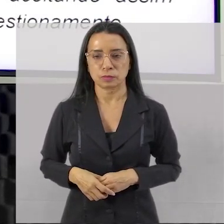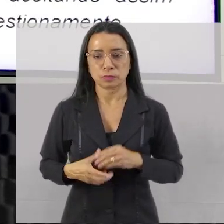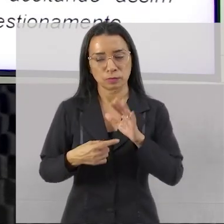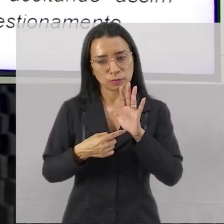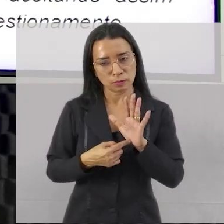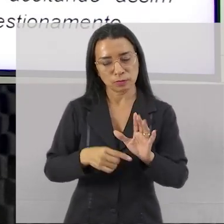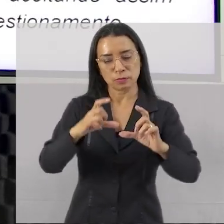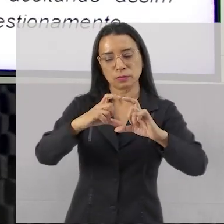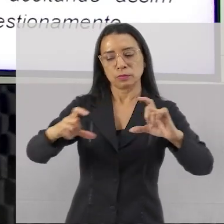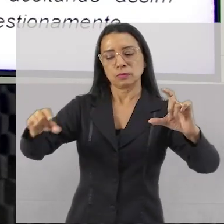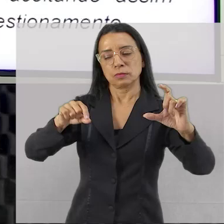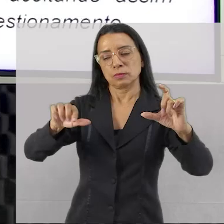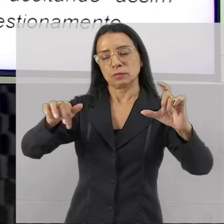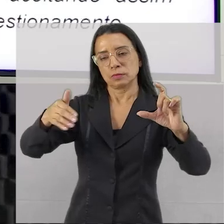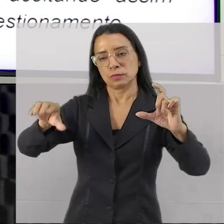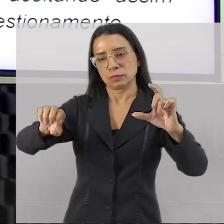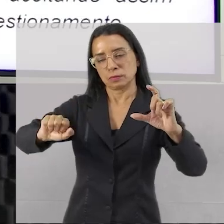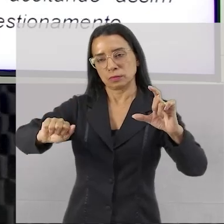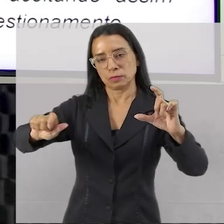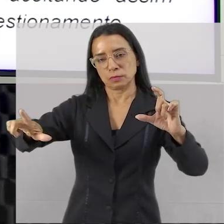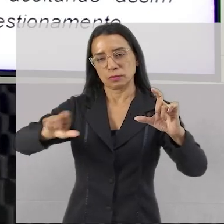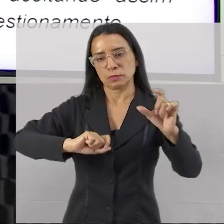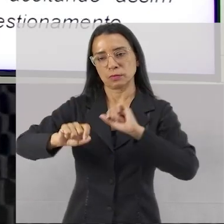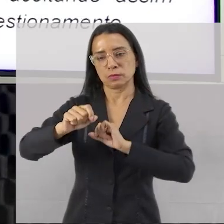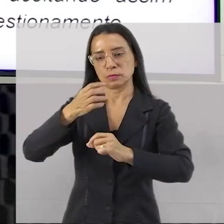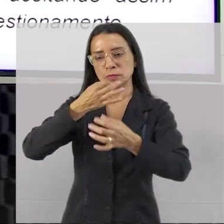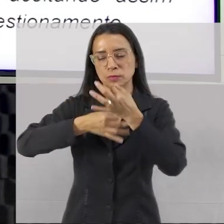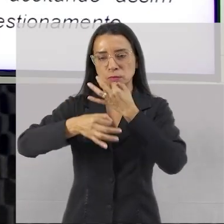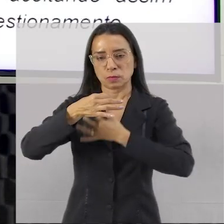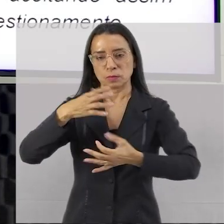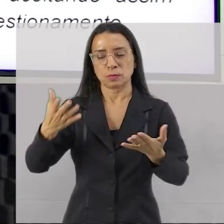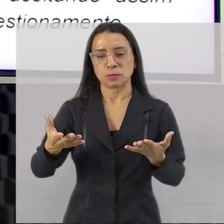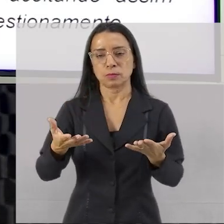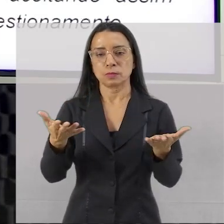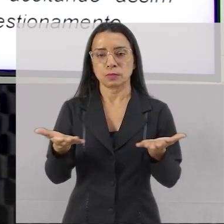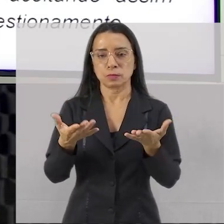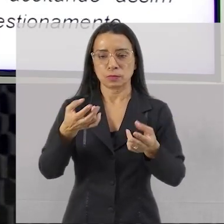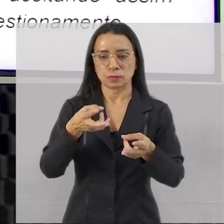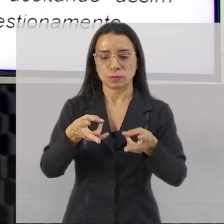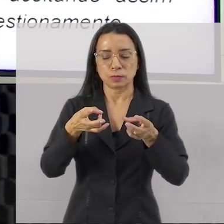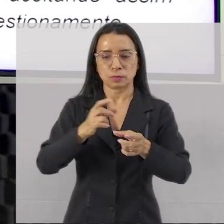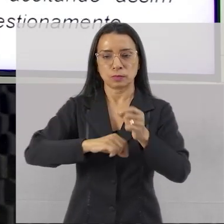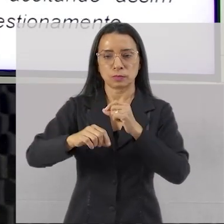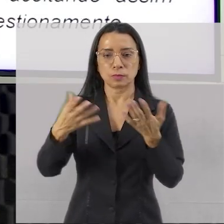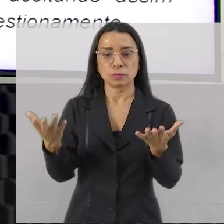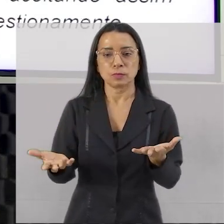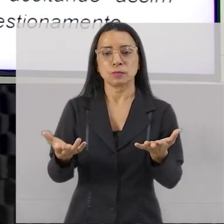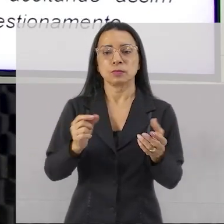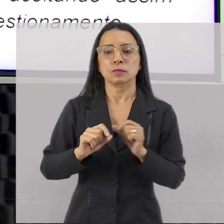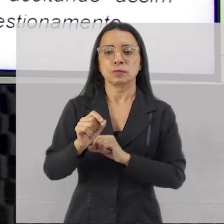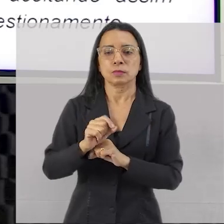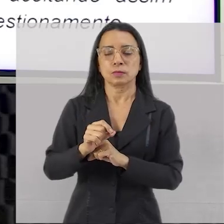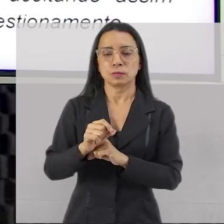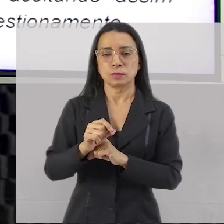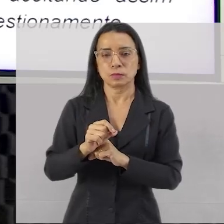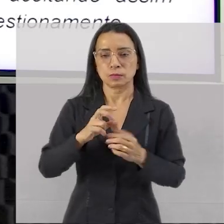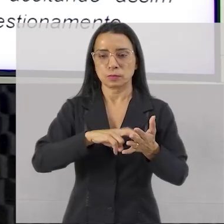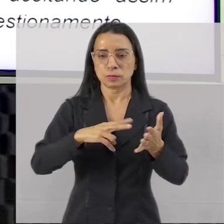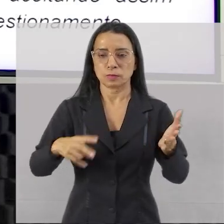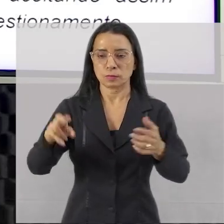Apresentou o tópico frasal, ali o argumento dele. Agora a gente vai observar qual o repertório utilizado pelo